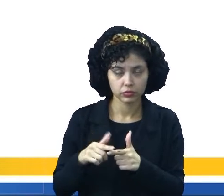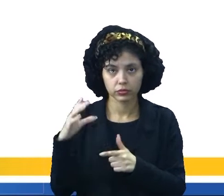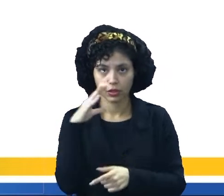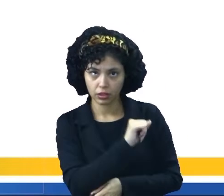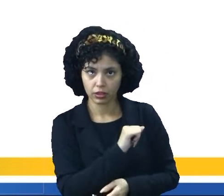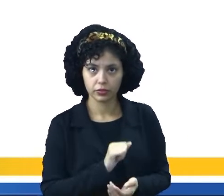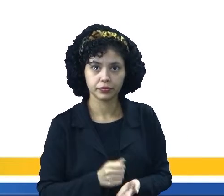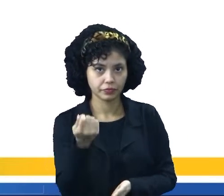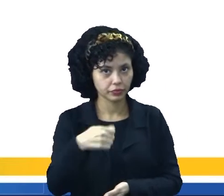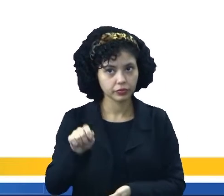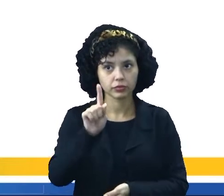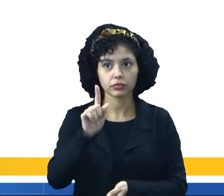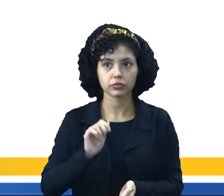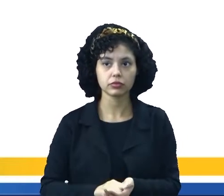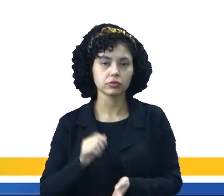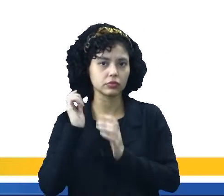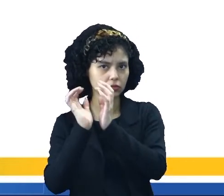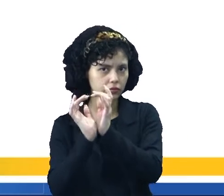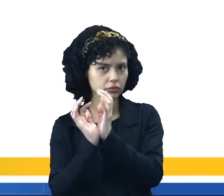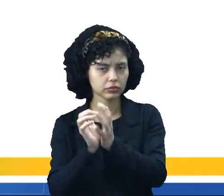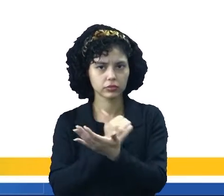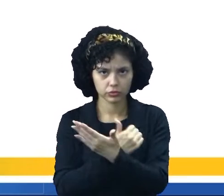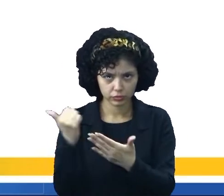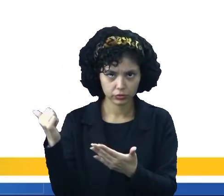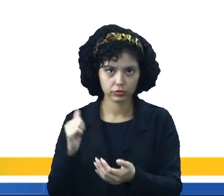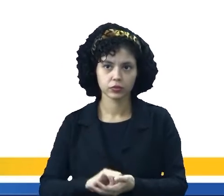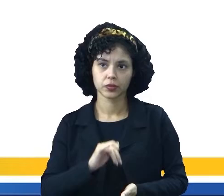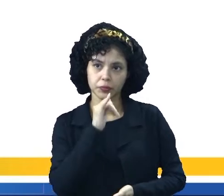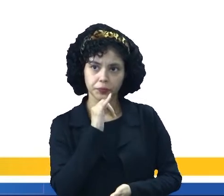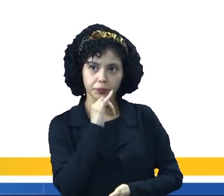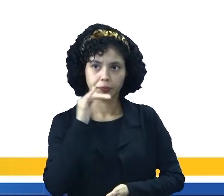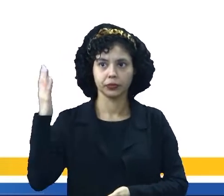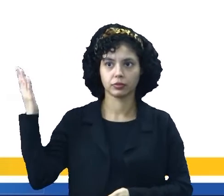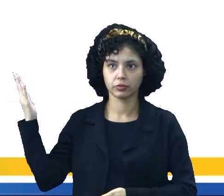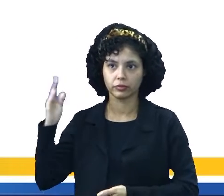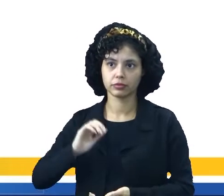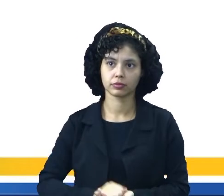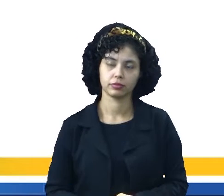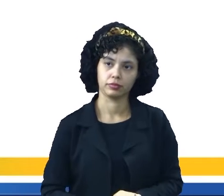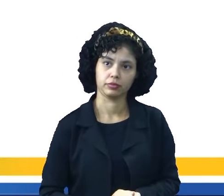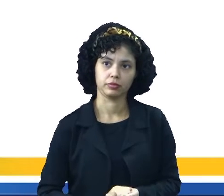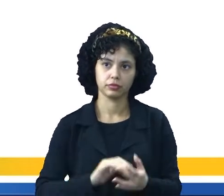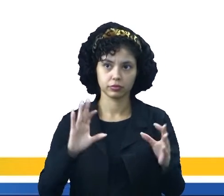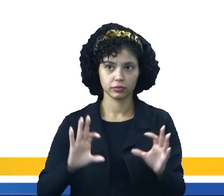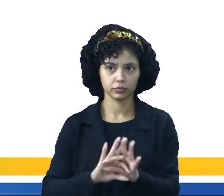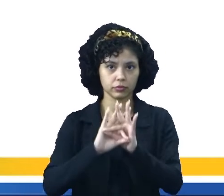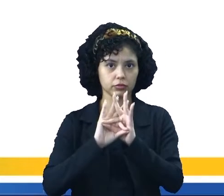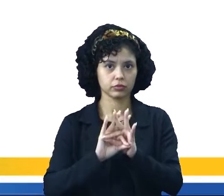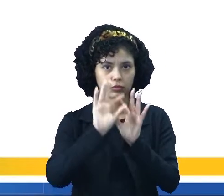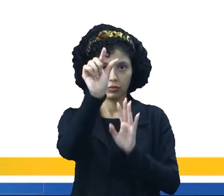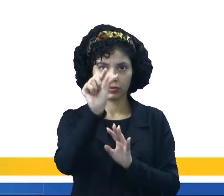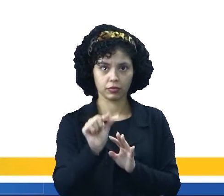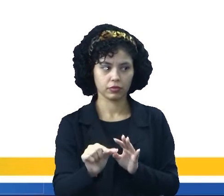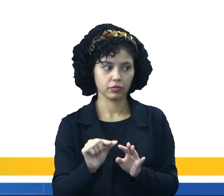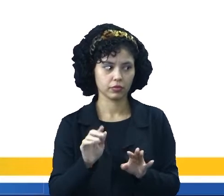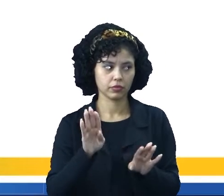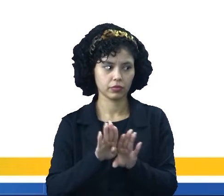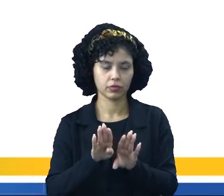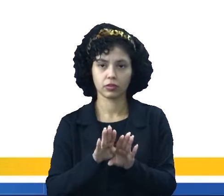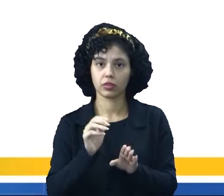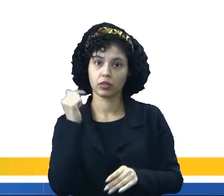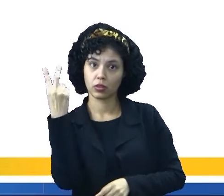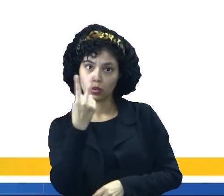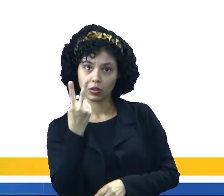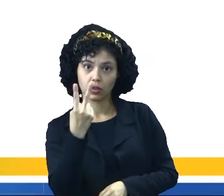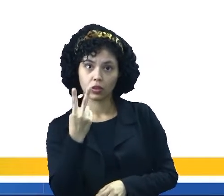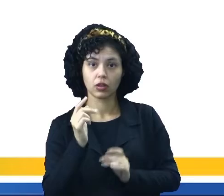sem necessidade do cérebro agir. Vamos observar esse exemplo aí, que em relação ao reflexo medular. Então nós temos aí dois